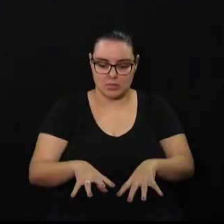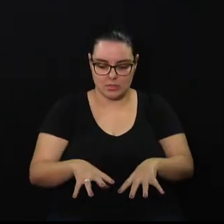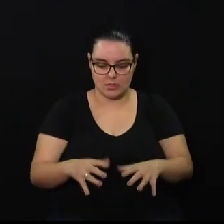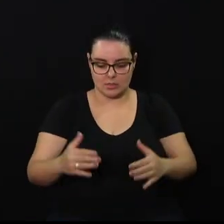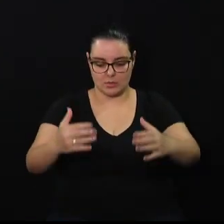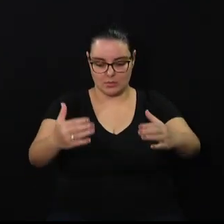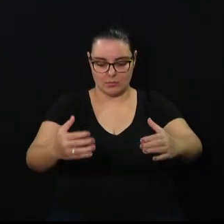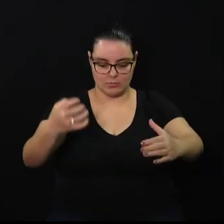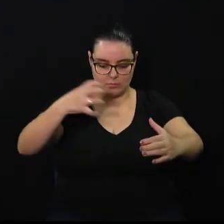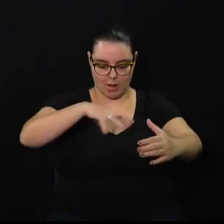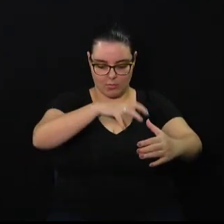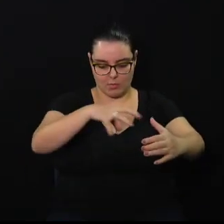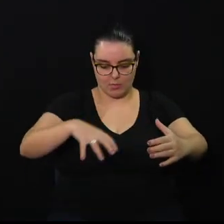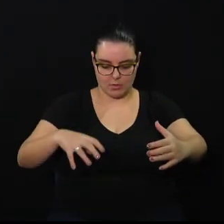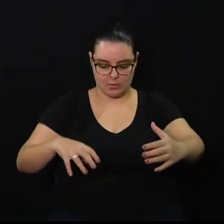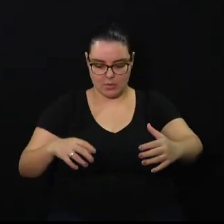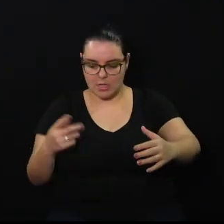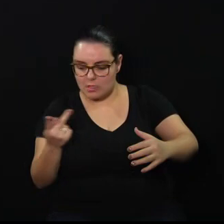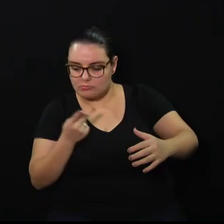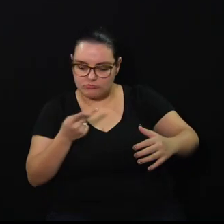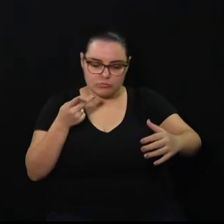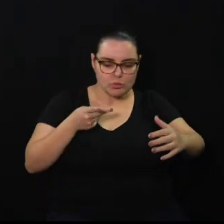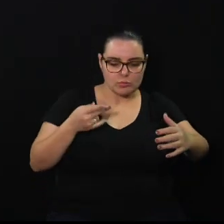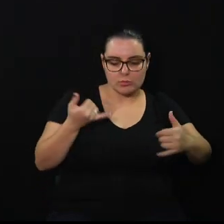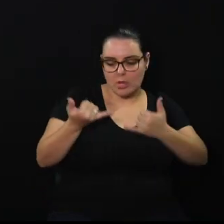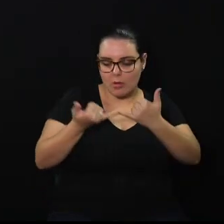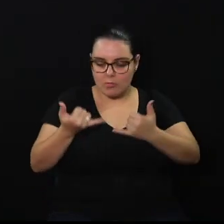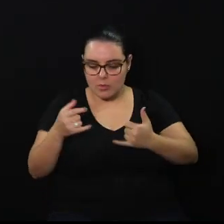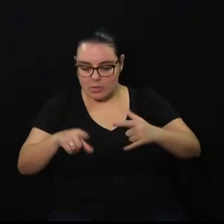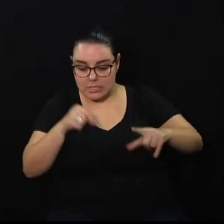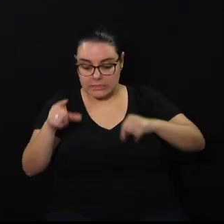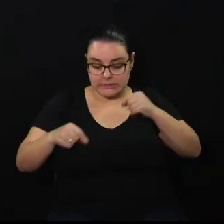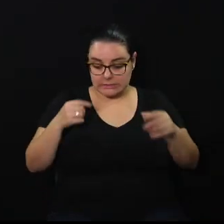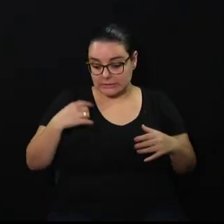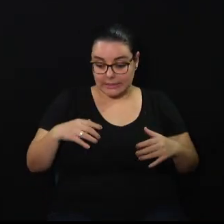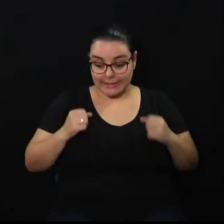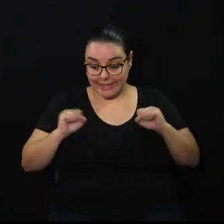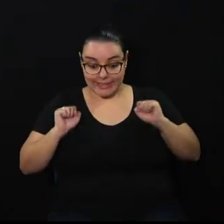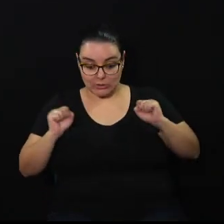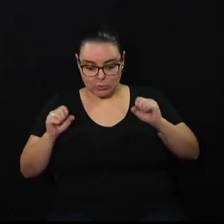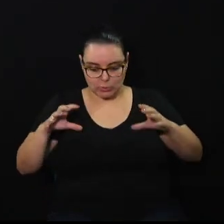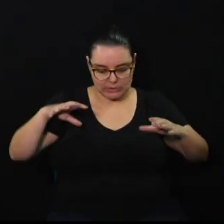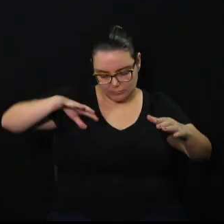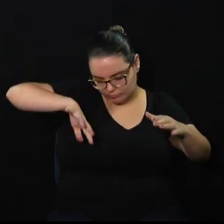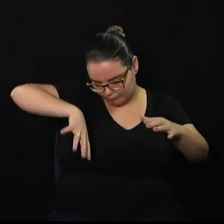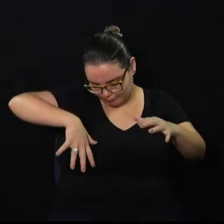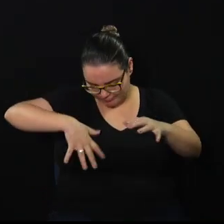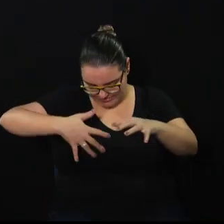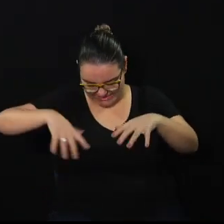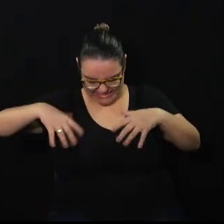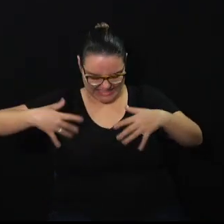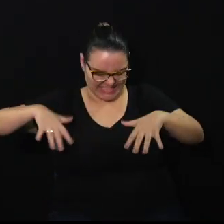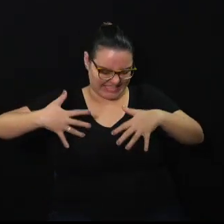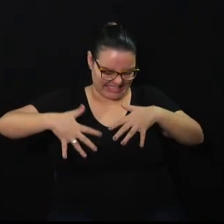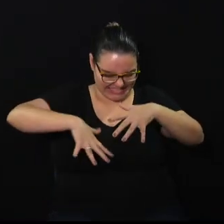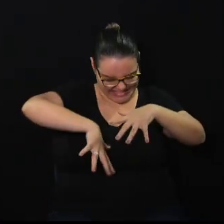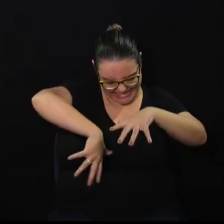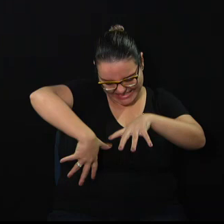buscar a mesma onde está lá dentro o brinquedo preferido dele que tem que ficar a mão procurar